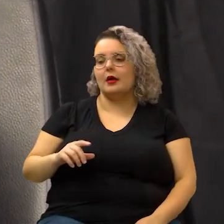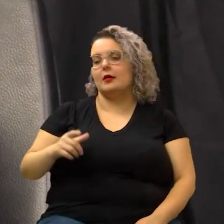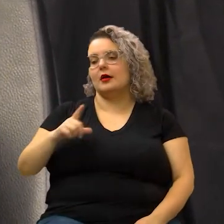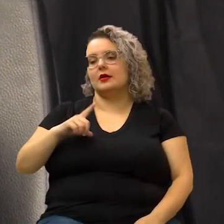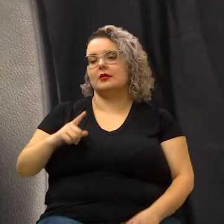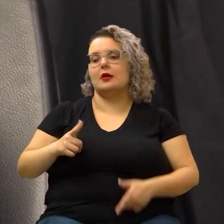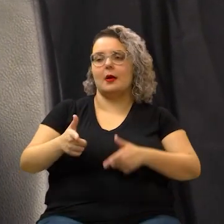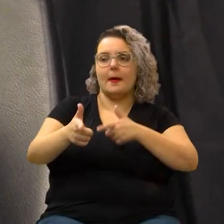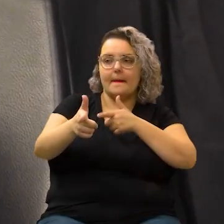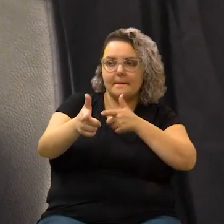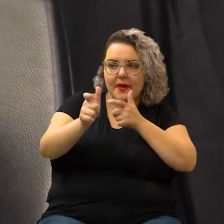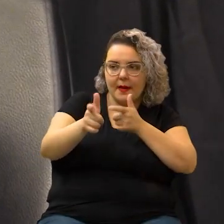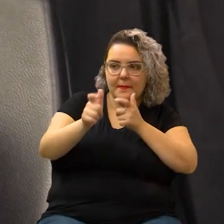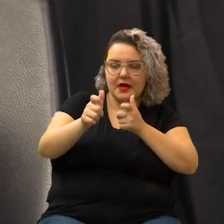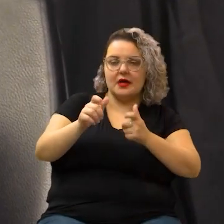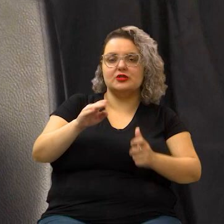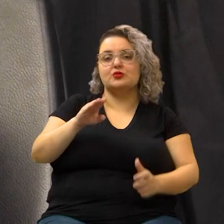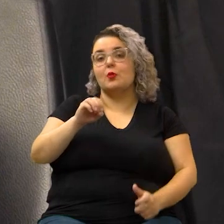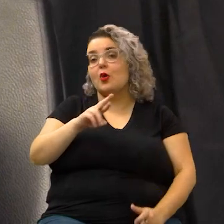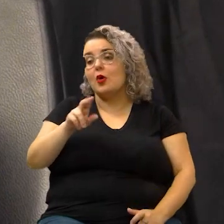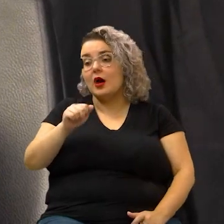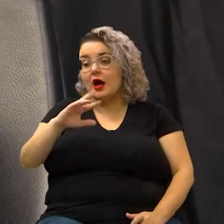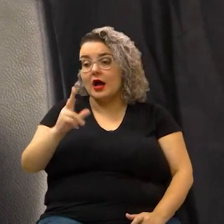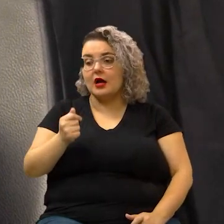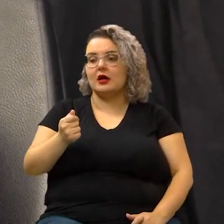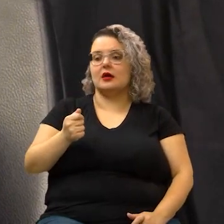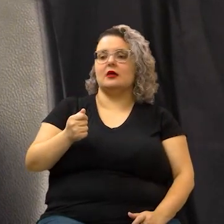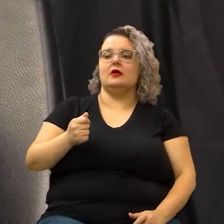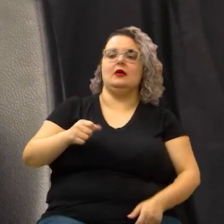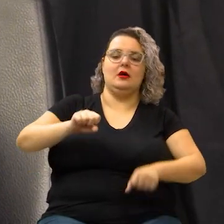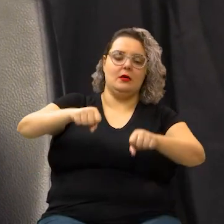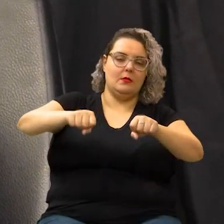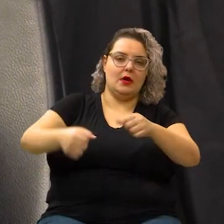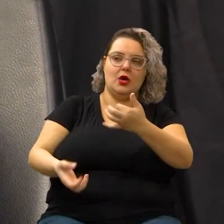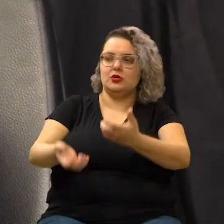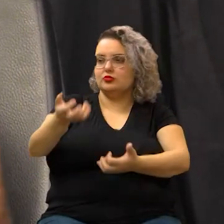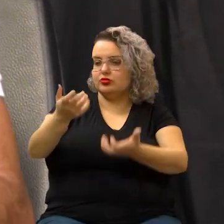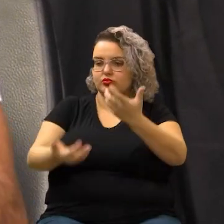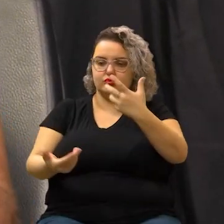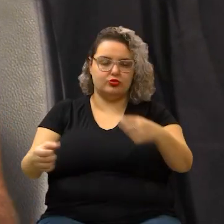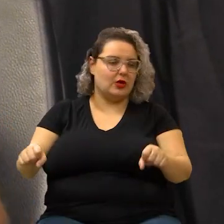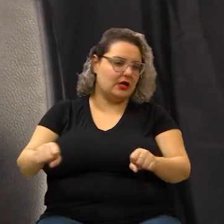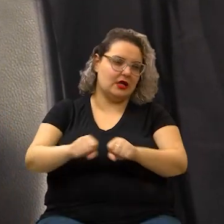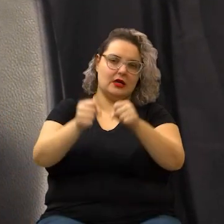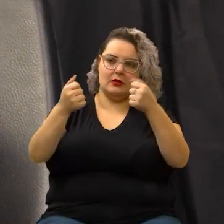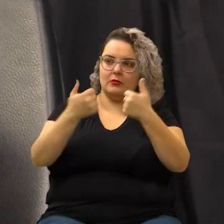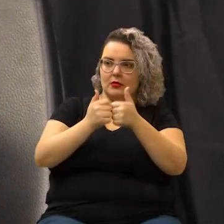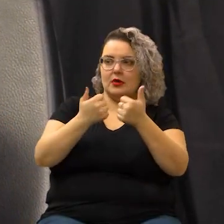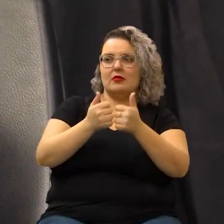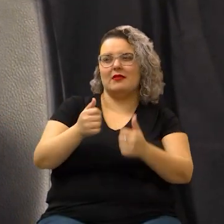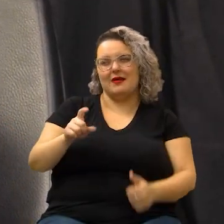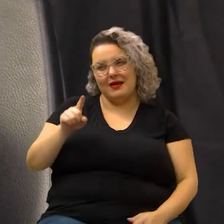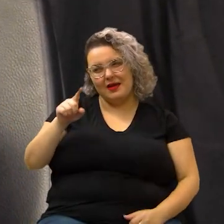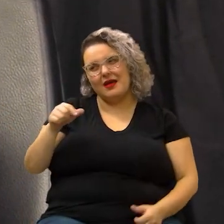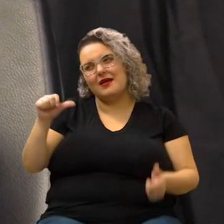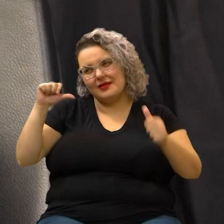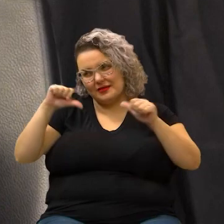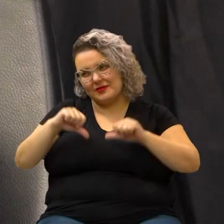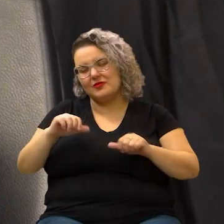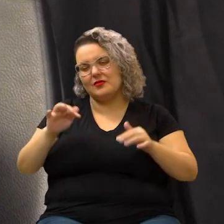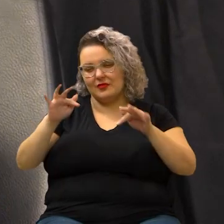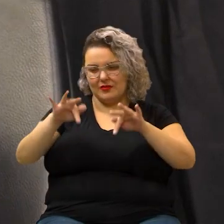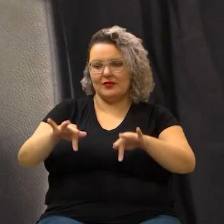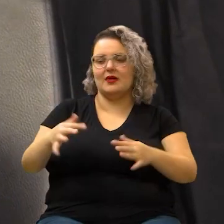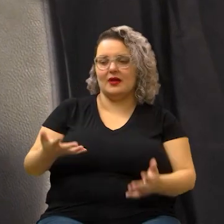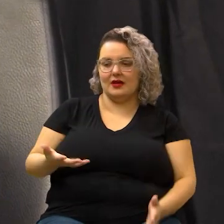situação, tinha tiro de borracha, mas... A praça como um todo queimava motos, quebrava ônibus, era bem triste mesmo